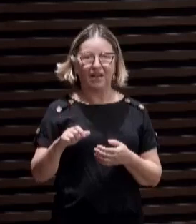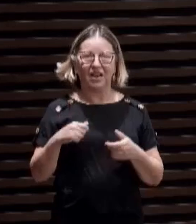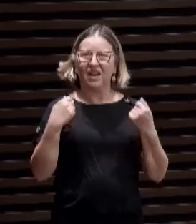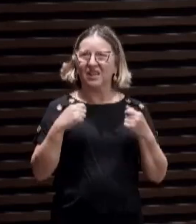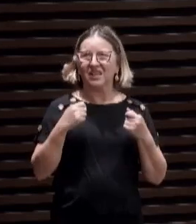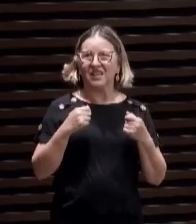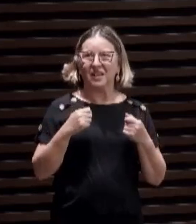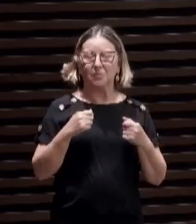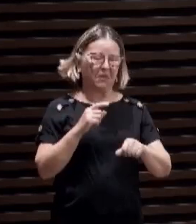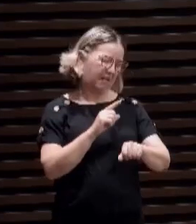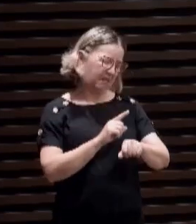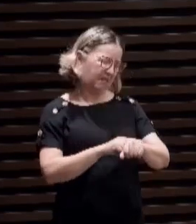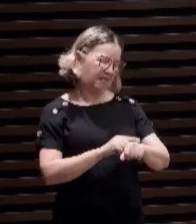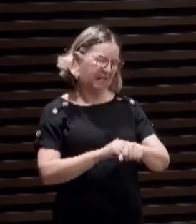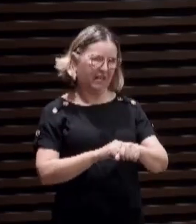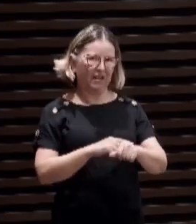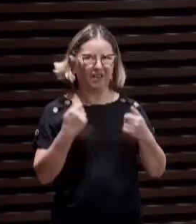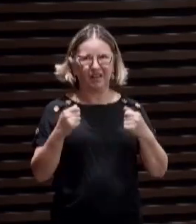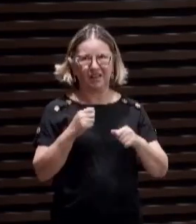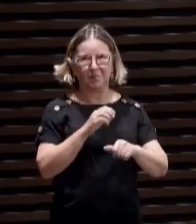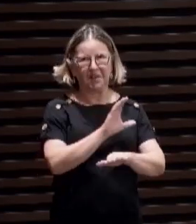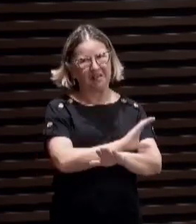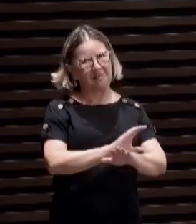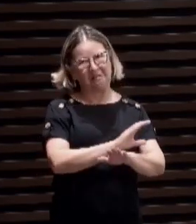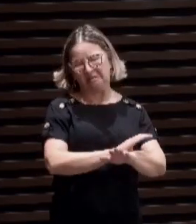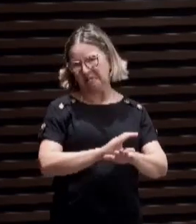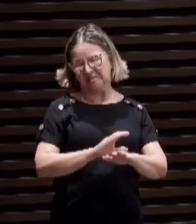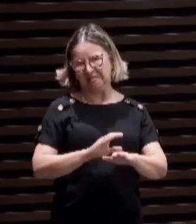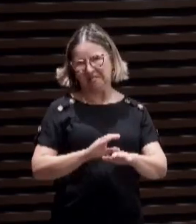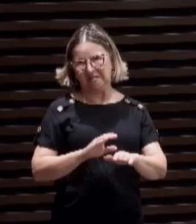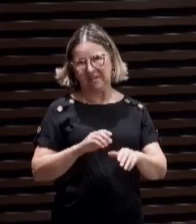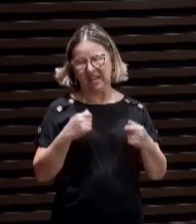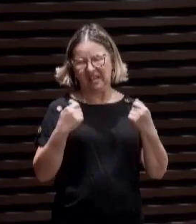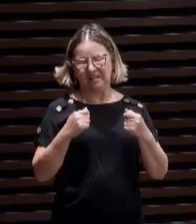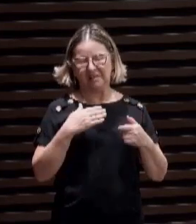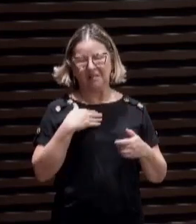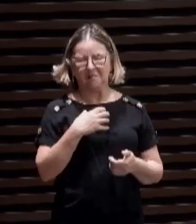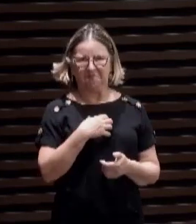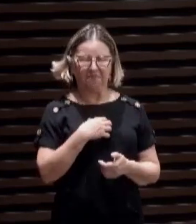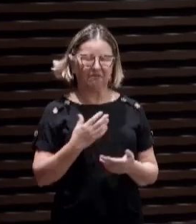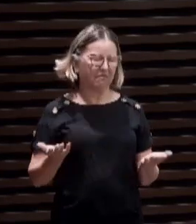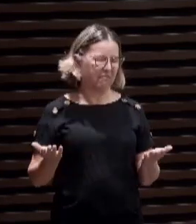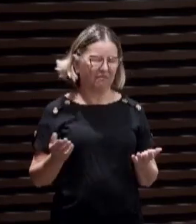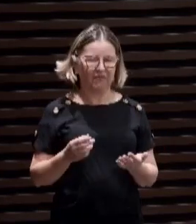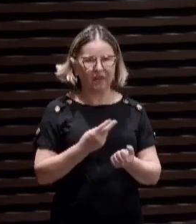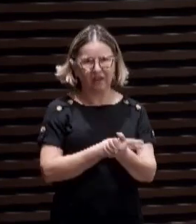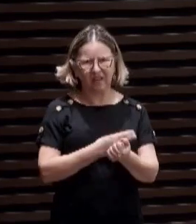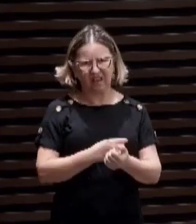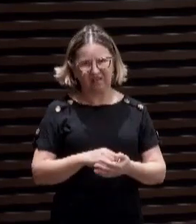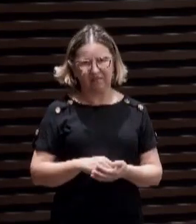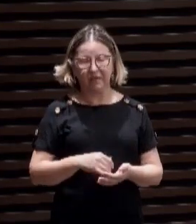da cultura, depende da minha sensibilidade. Por exemplo, é possível